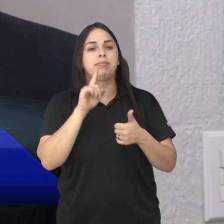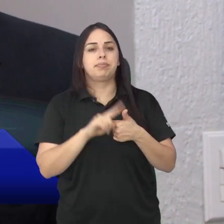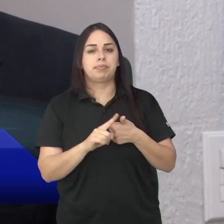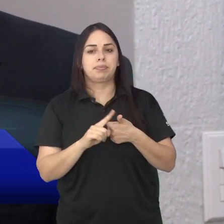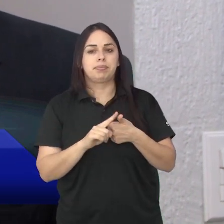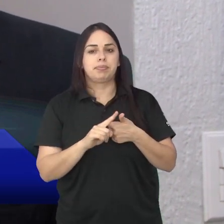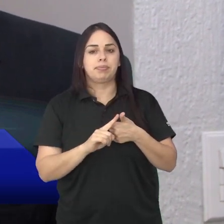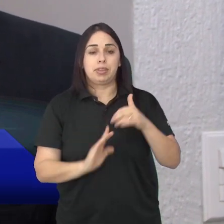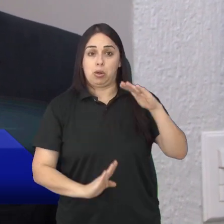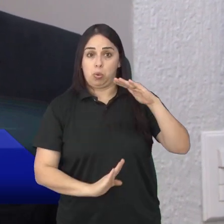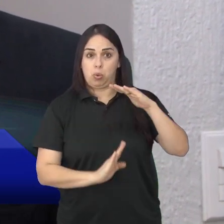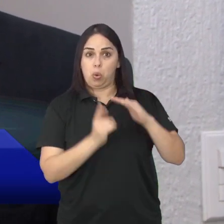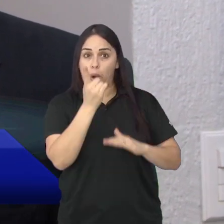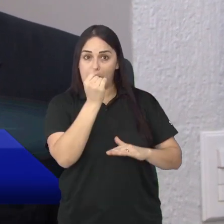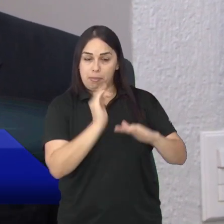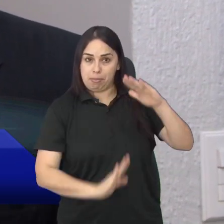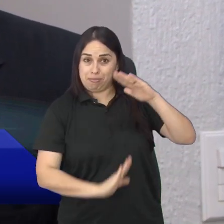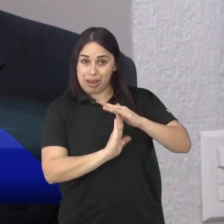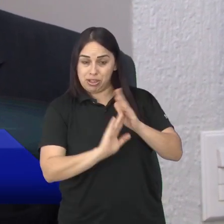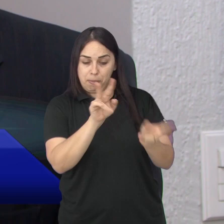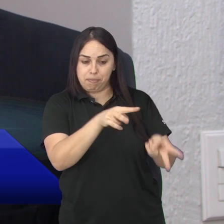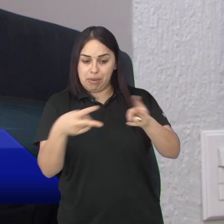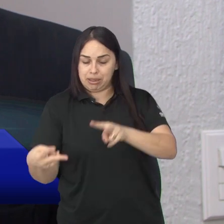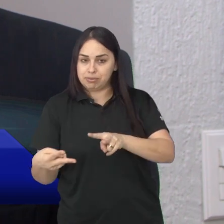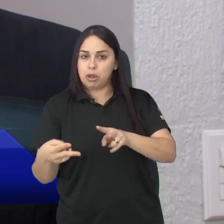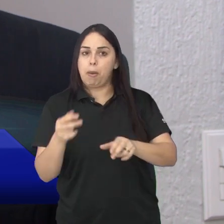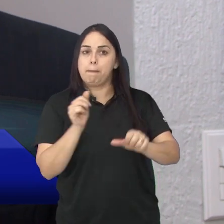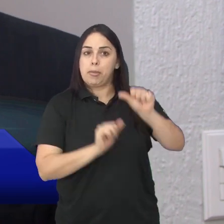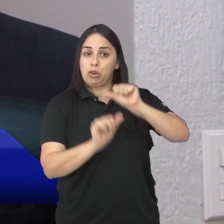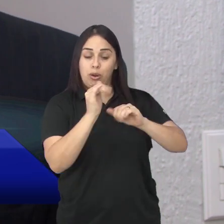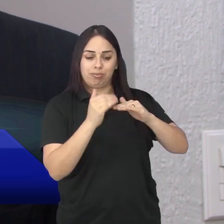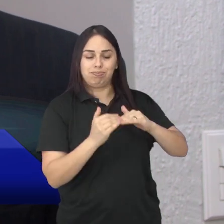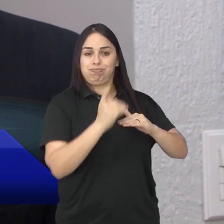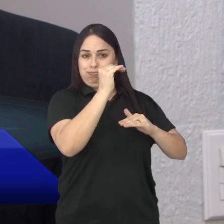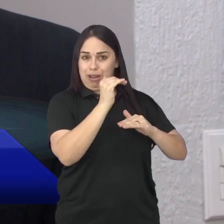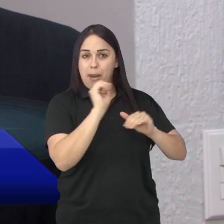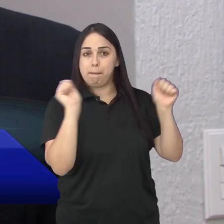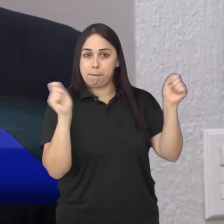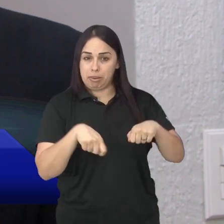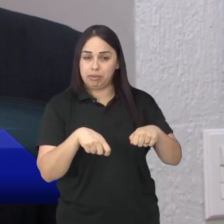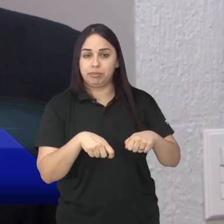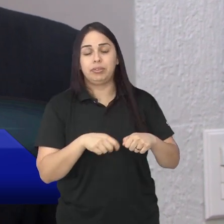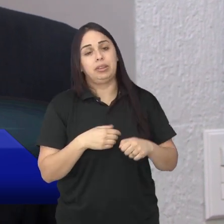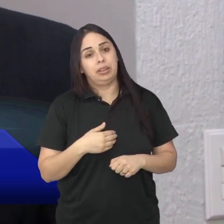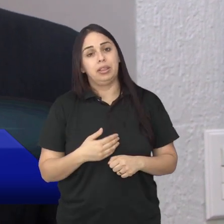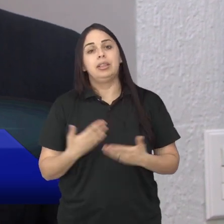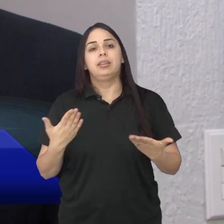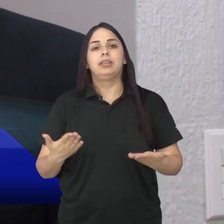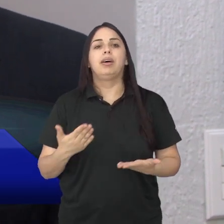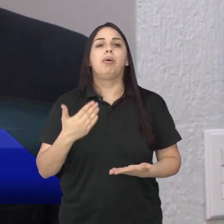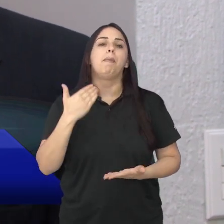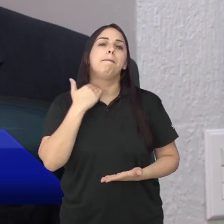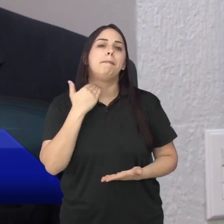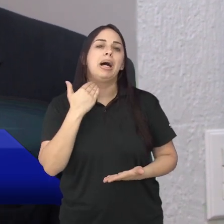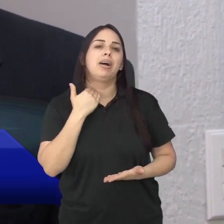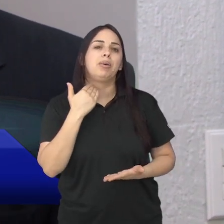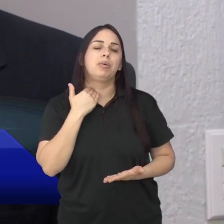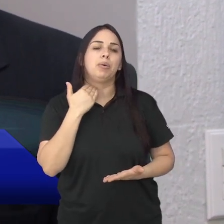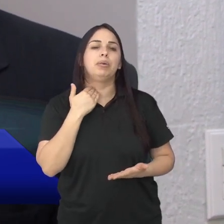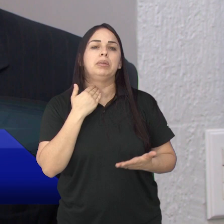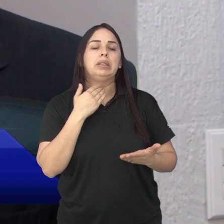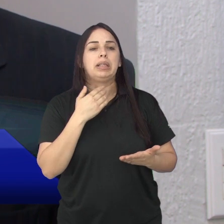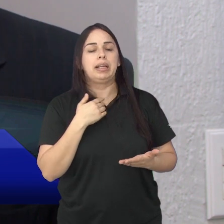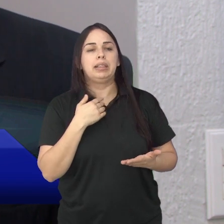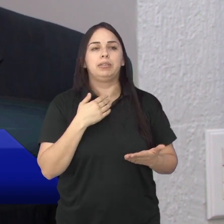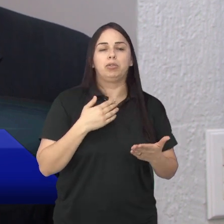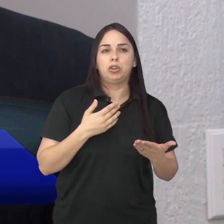anotado, são a alteração do limite, né, que teve valor aumentado. Então, os bancos têm de 24 a